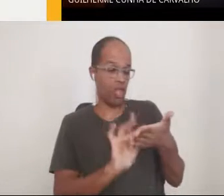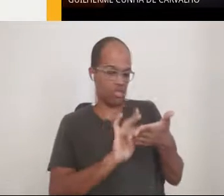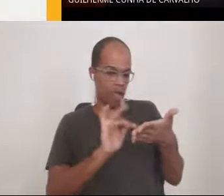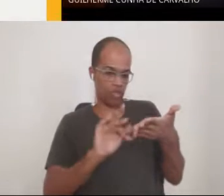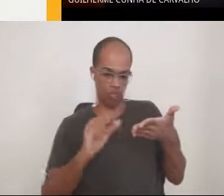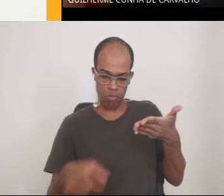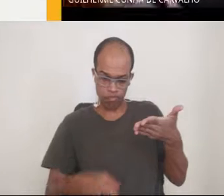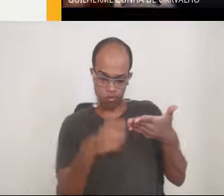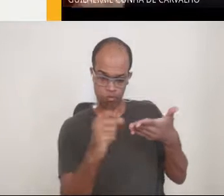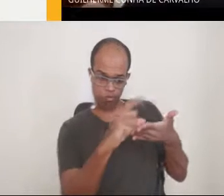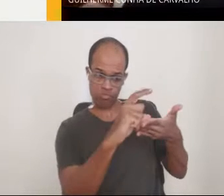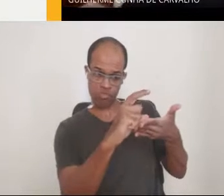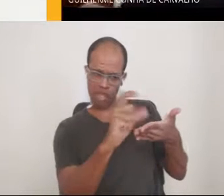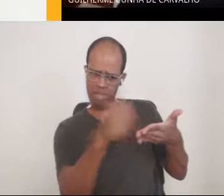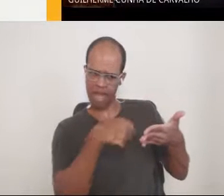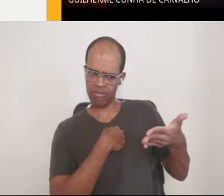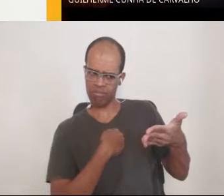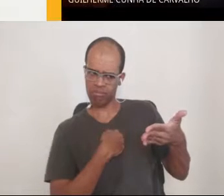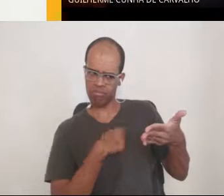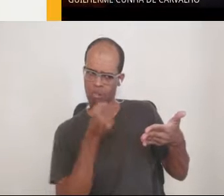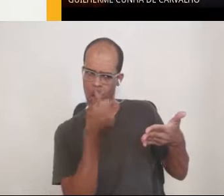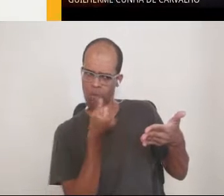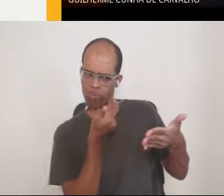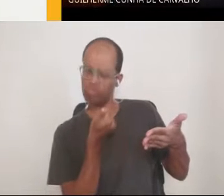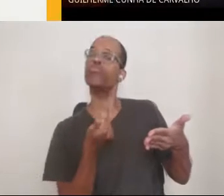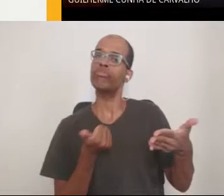dia, deixar carregando na noite anterior,